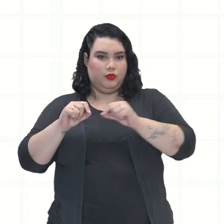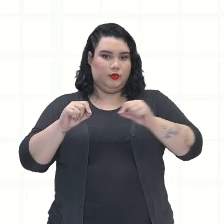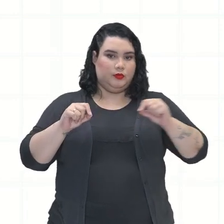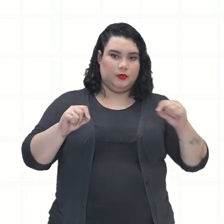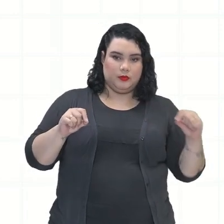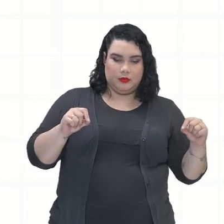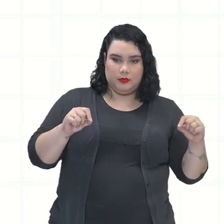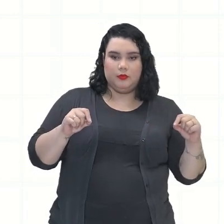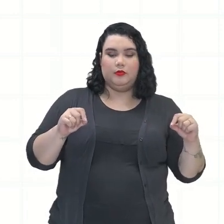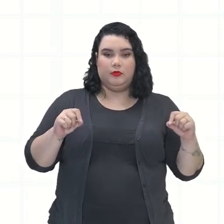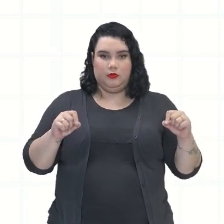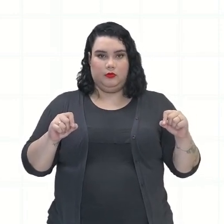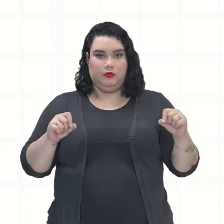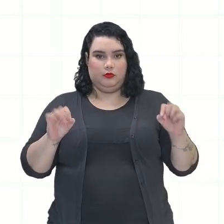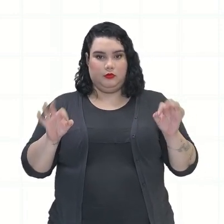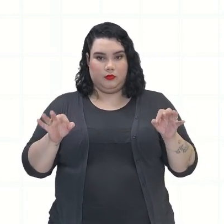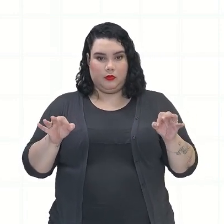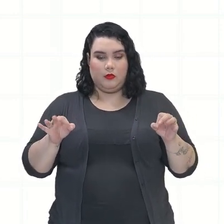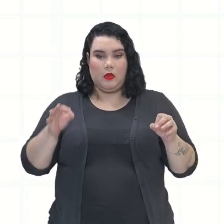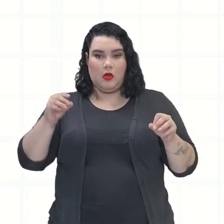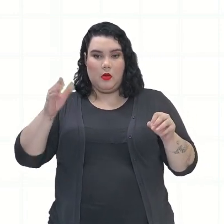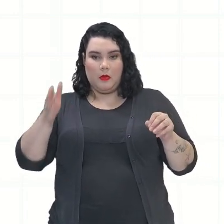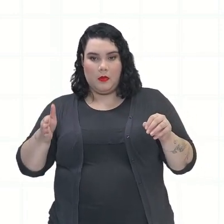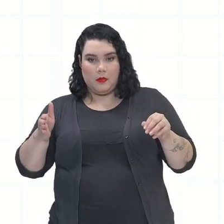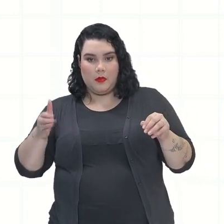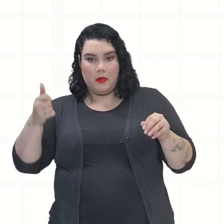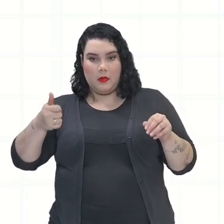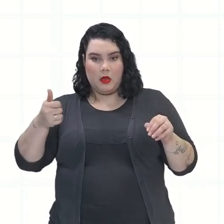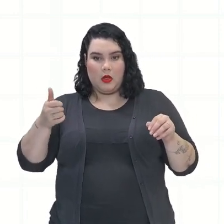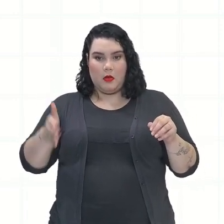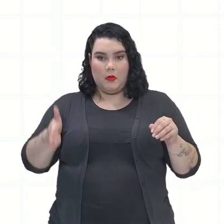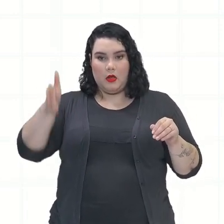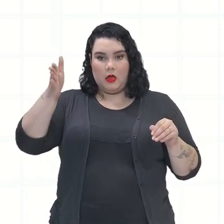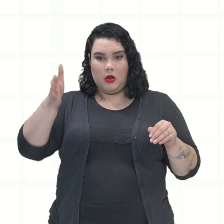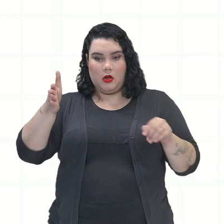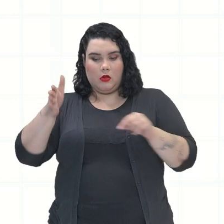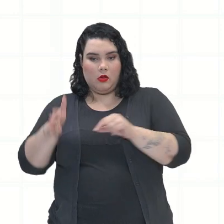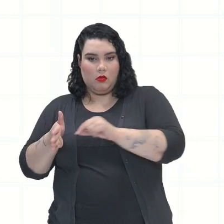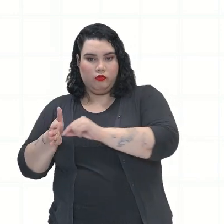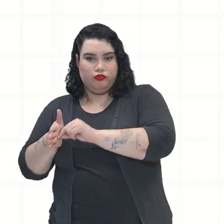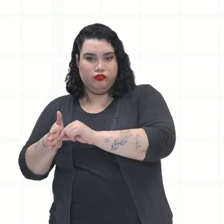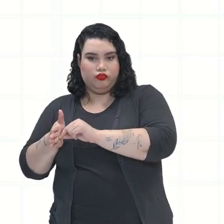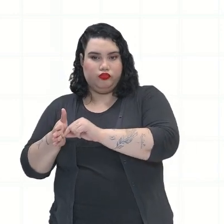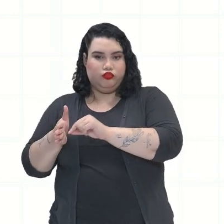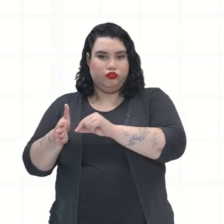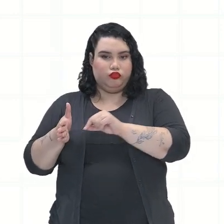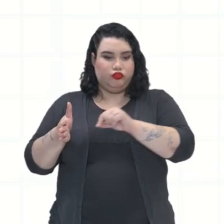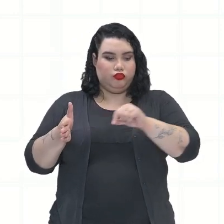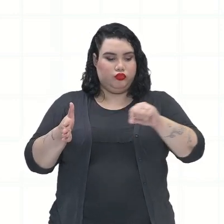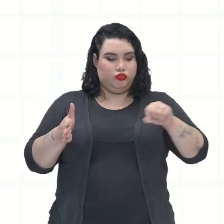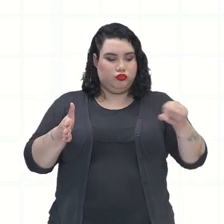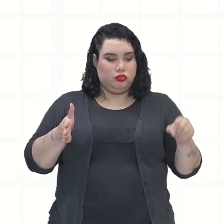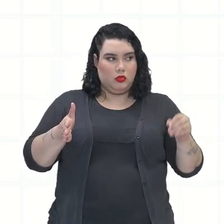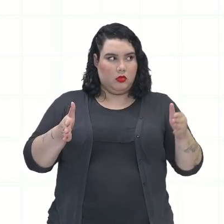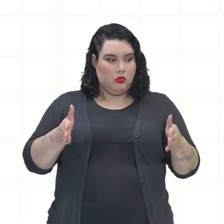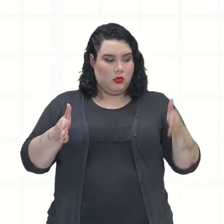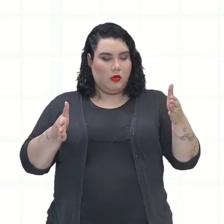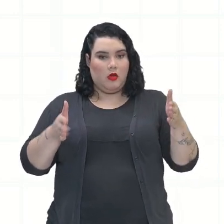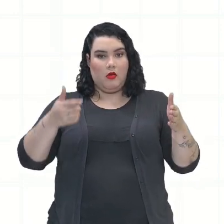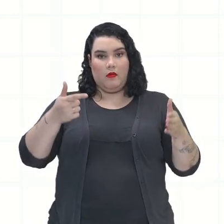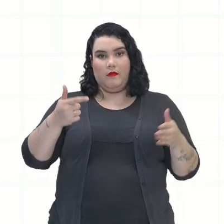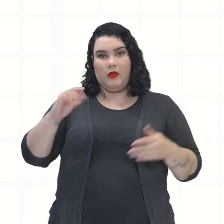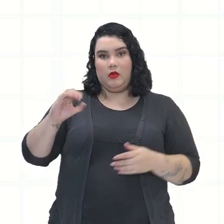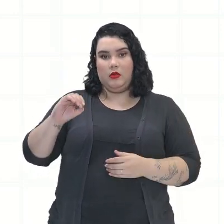tá? No total, desde a primeira parede até a última, 20 metros. Sendo que ela pode